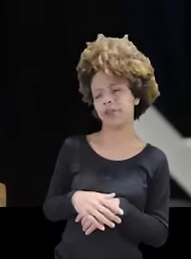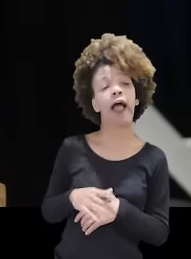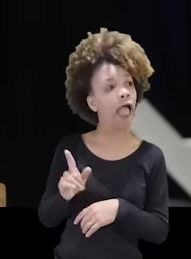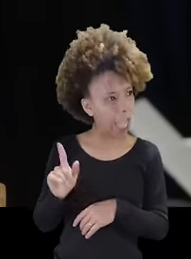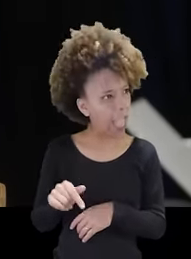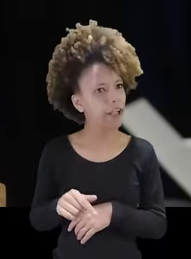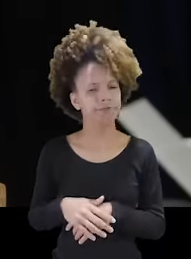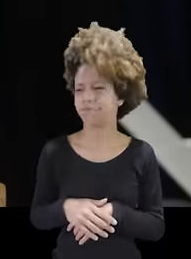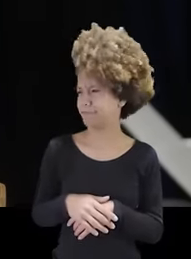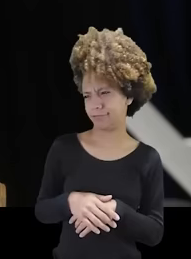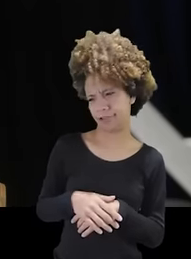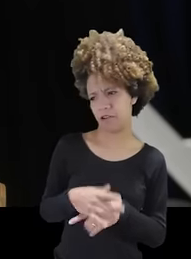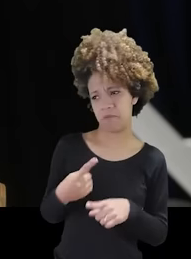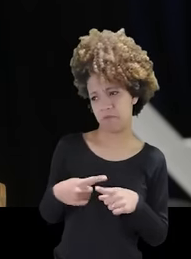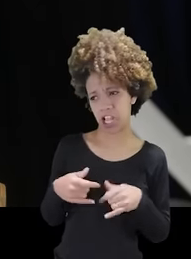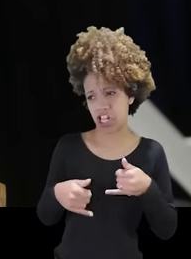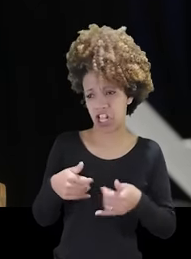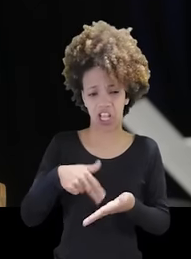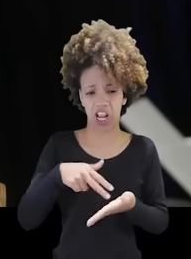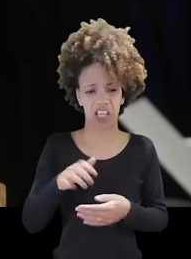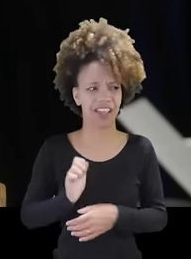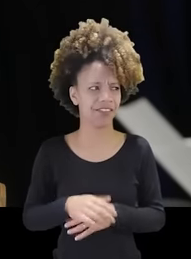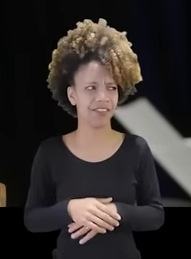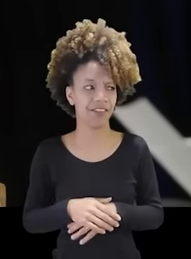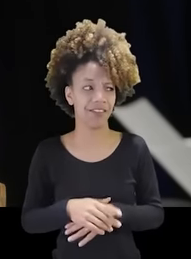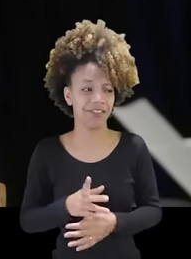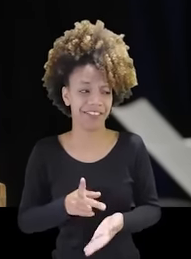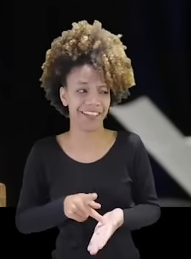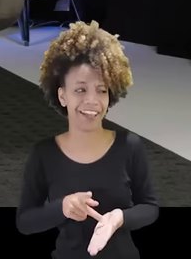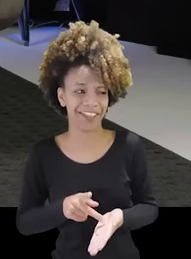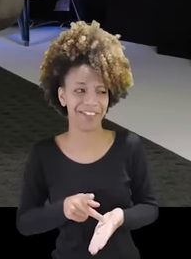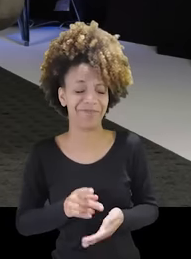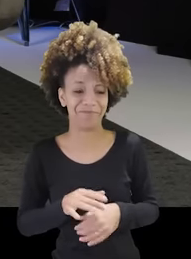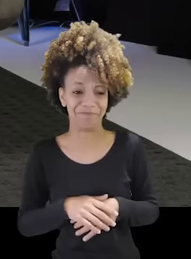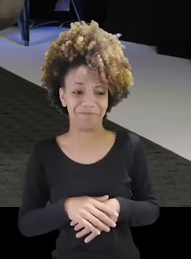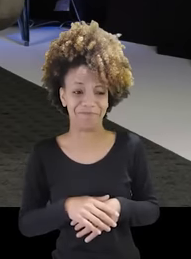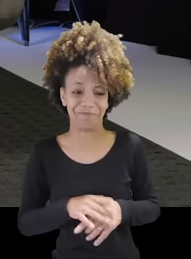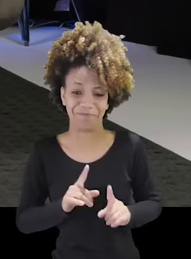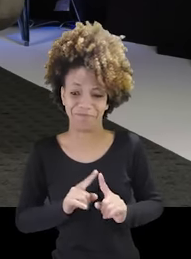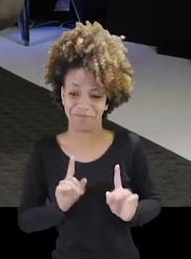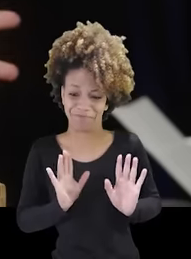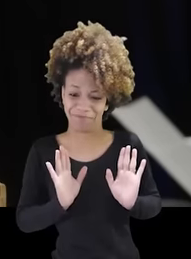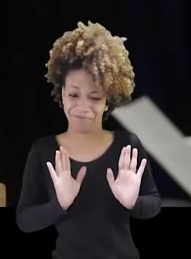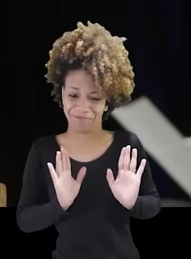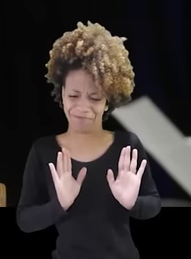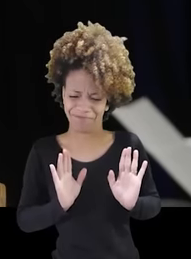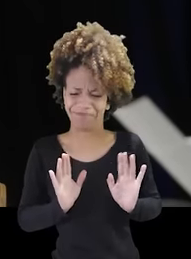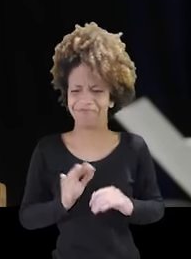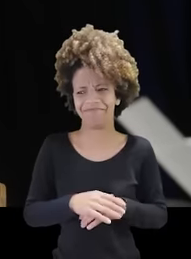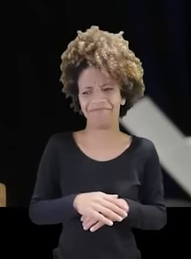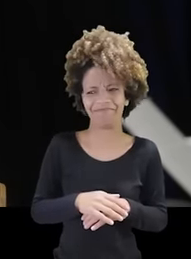foi ele é ele não né só porque eles assalto e dança que ele é gay eu fiquei É verdade Mas então aí